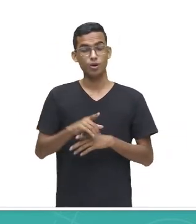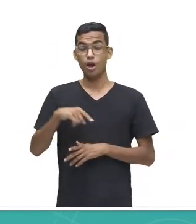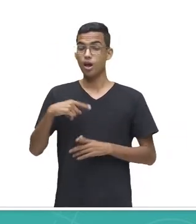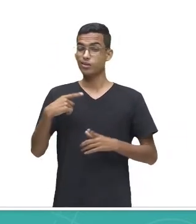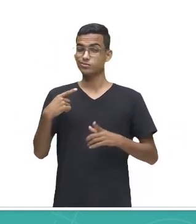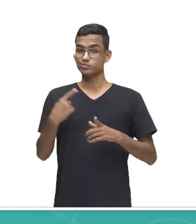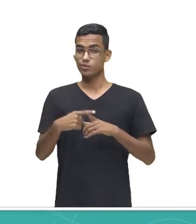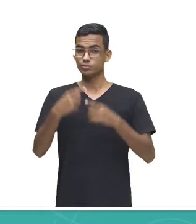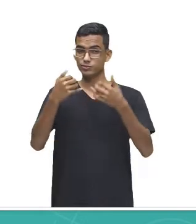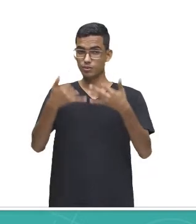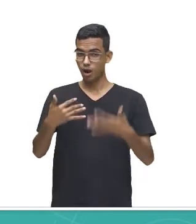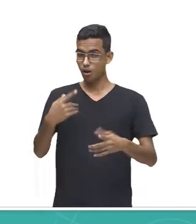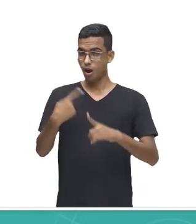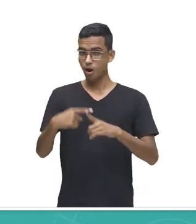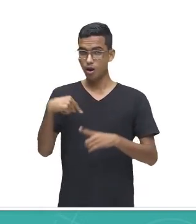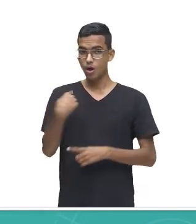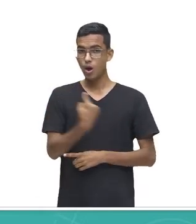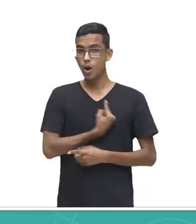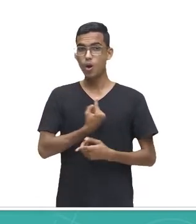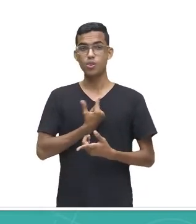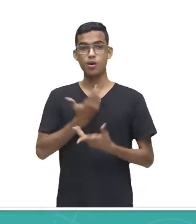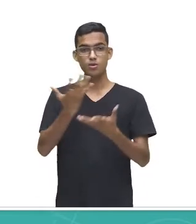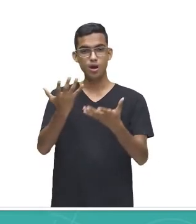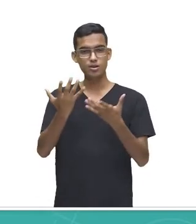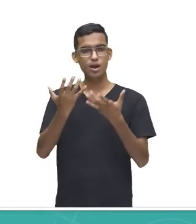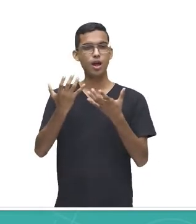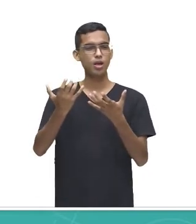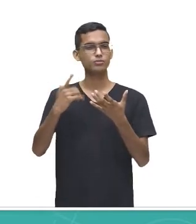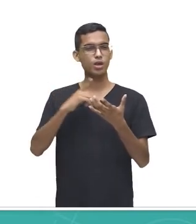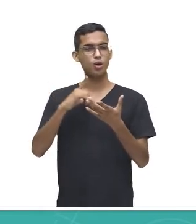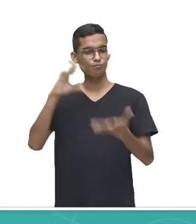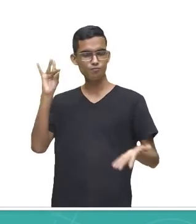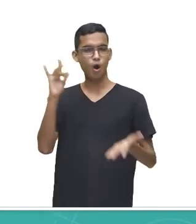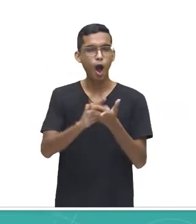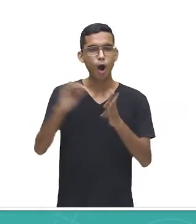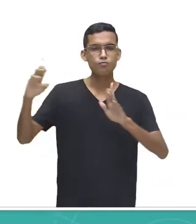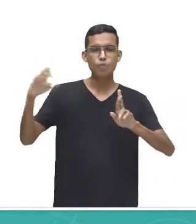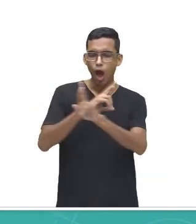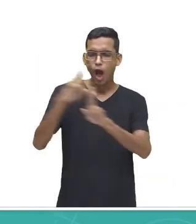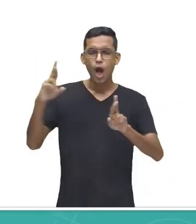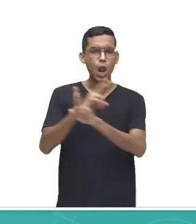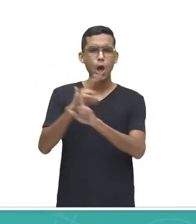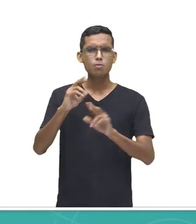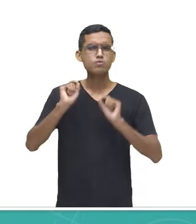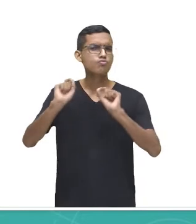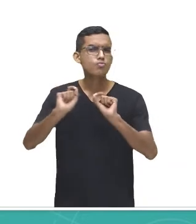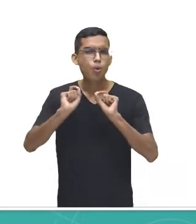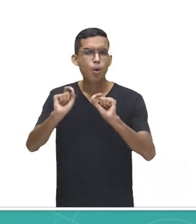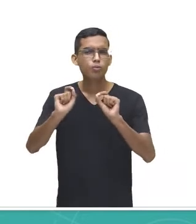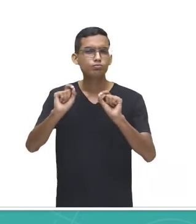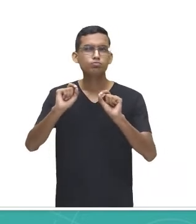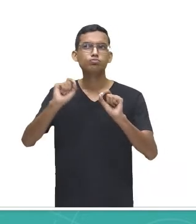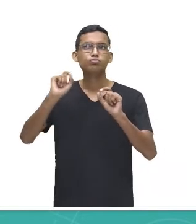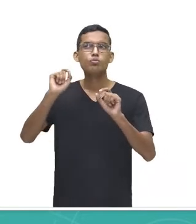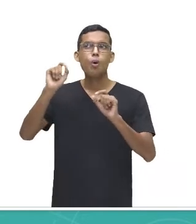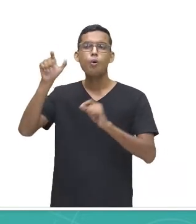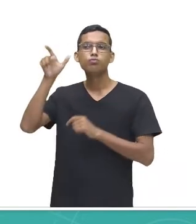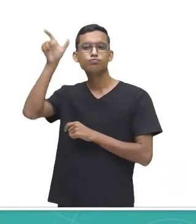um autêntico relacionamento. Mas com quem, professora? Com